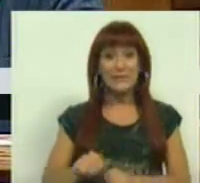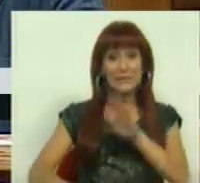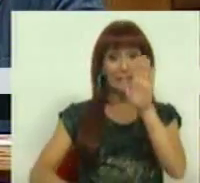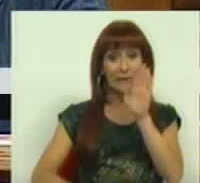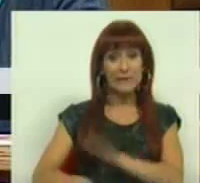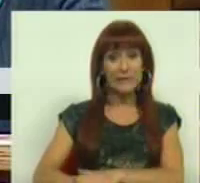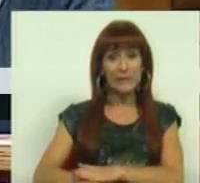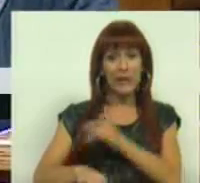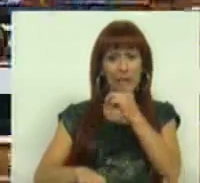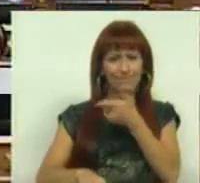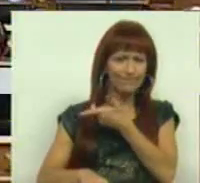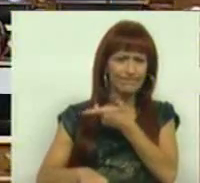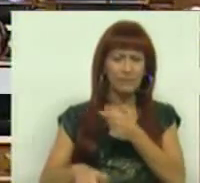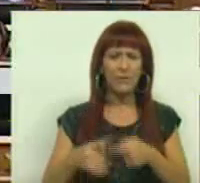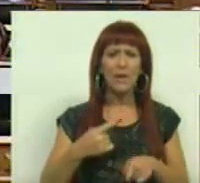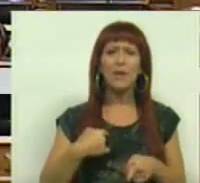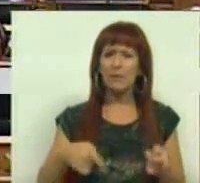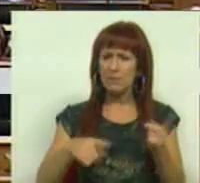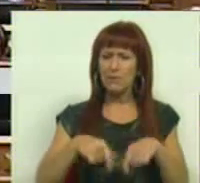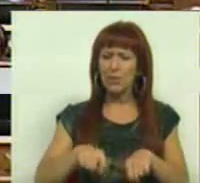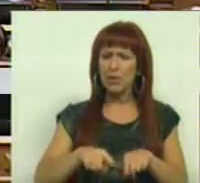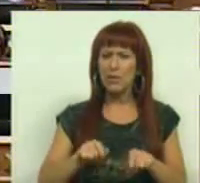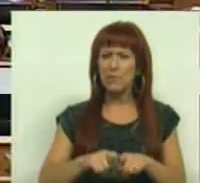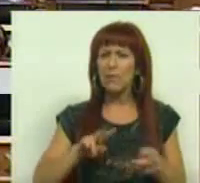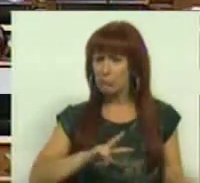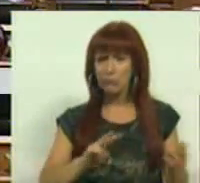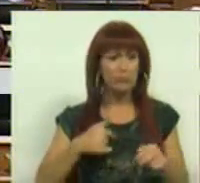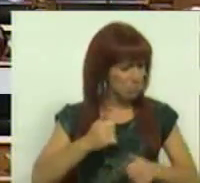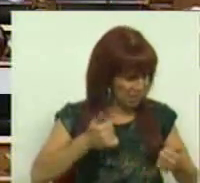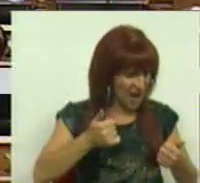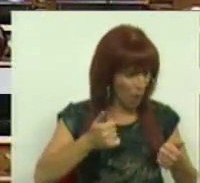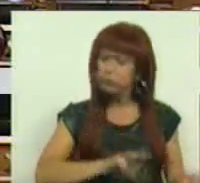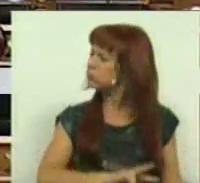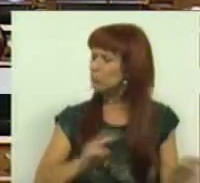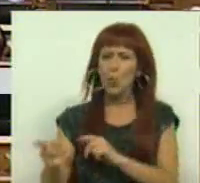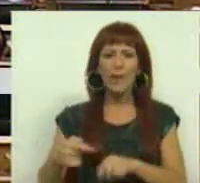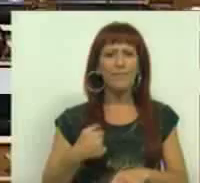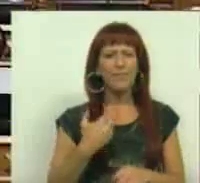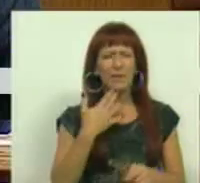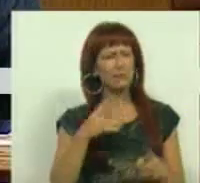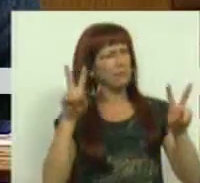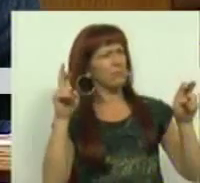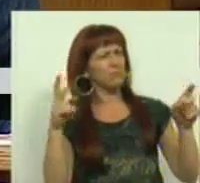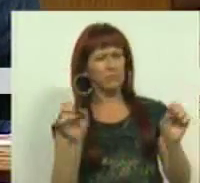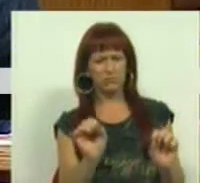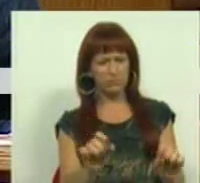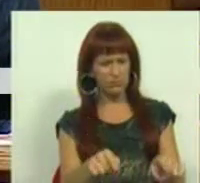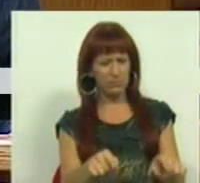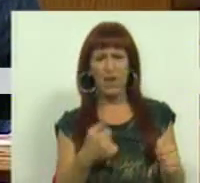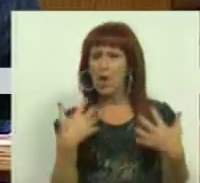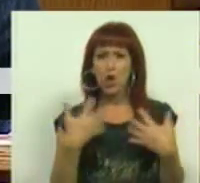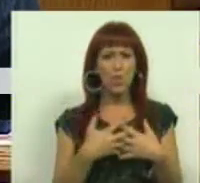direita. Não estão bem? Mudem-se. Com este apelo, não restam